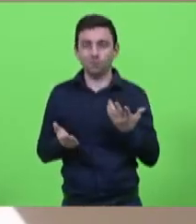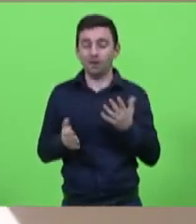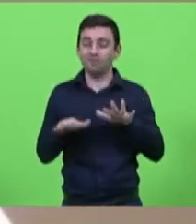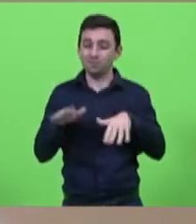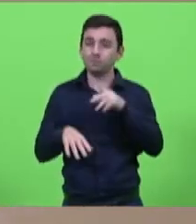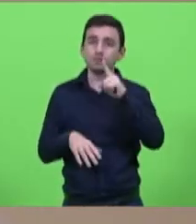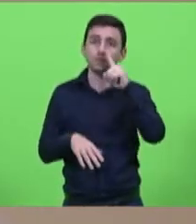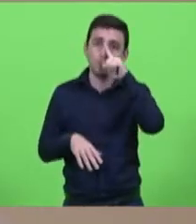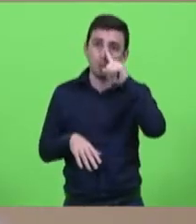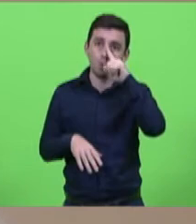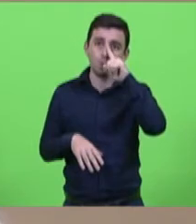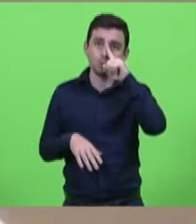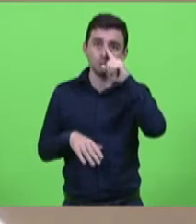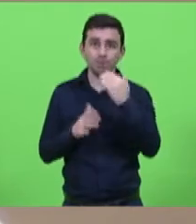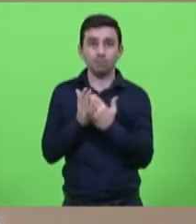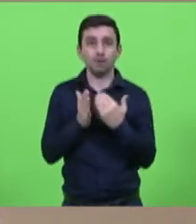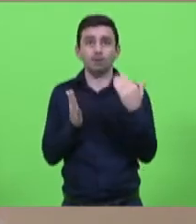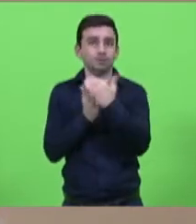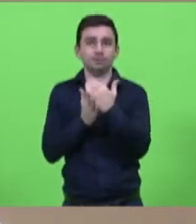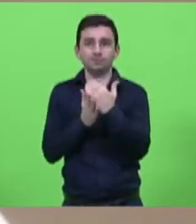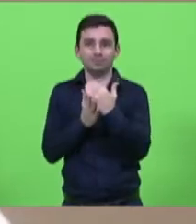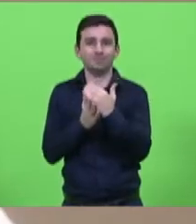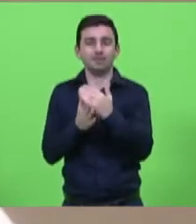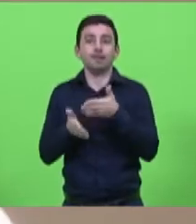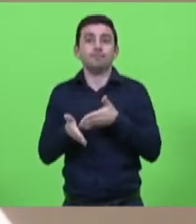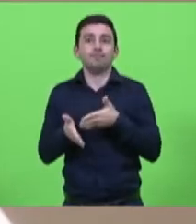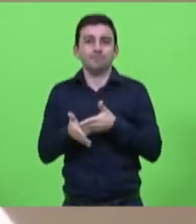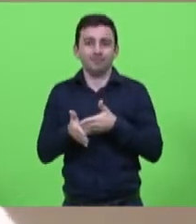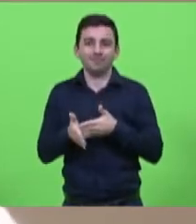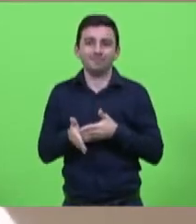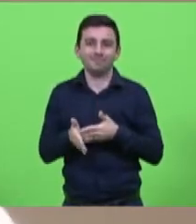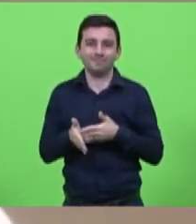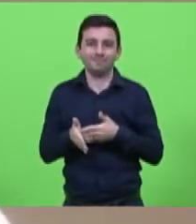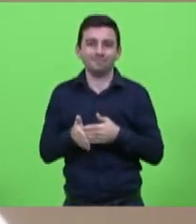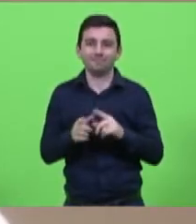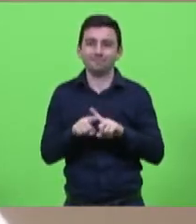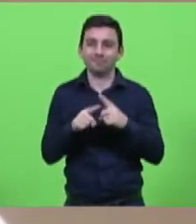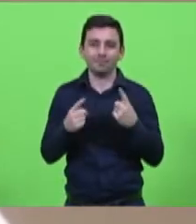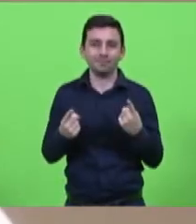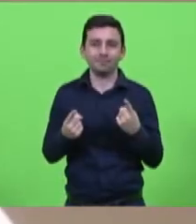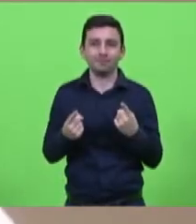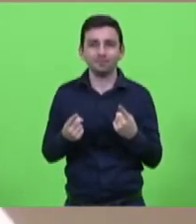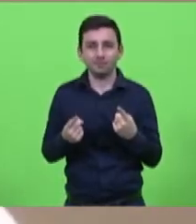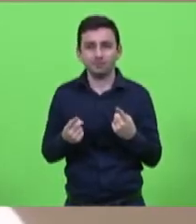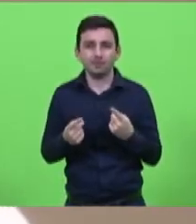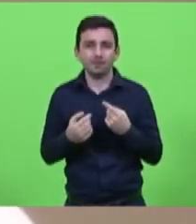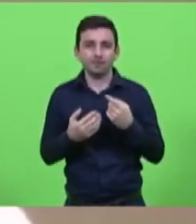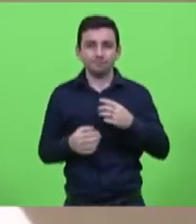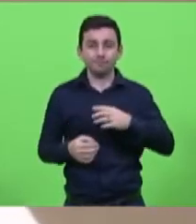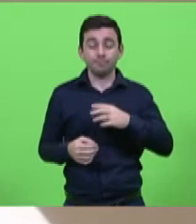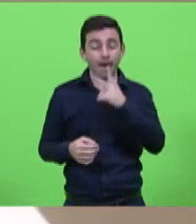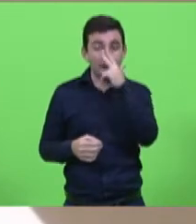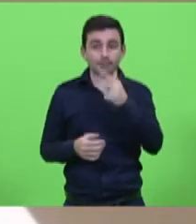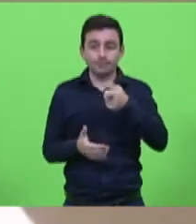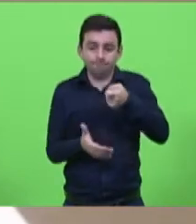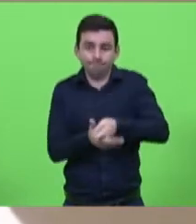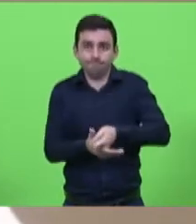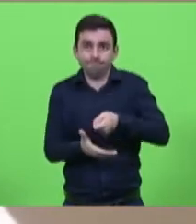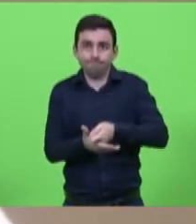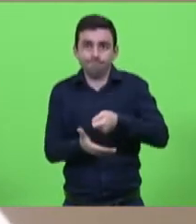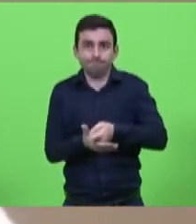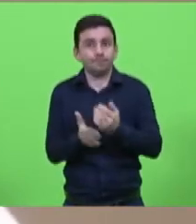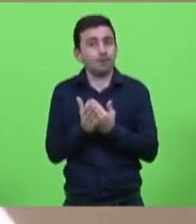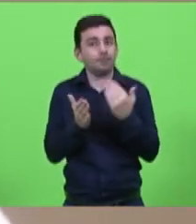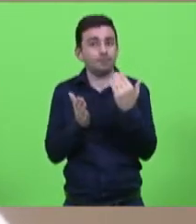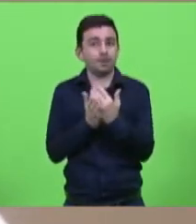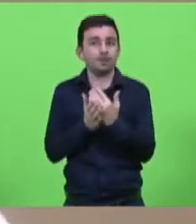ele transpassa esse limite e acaba por agir com autoritarismo. Eu quero aqui lembrar